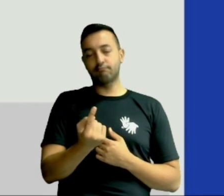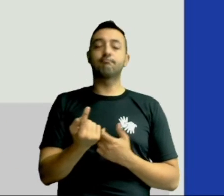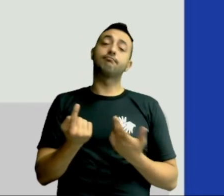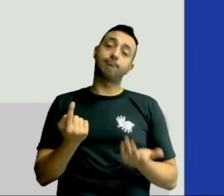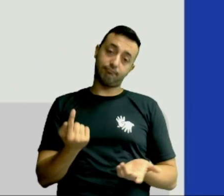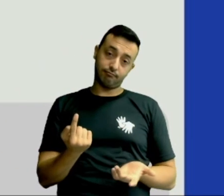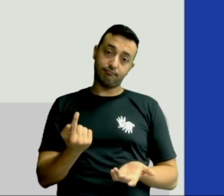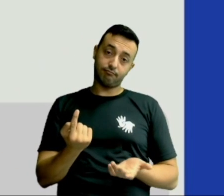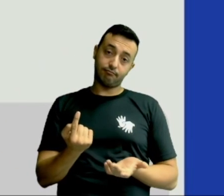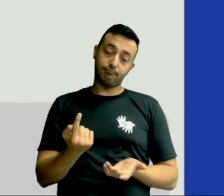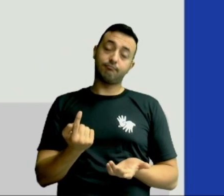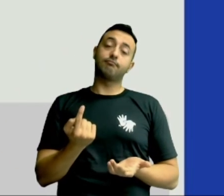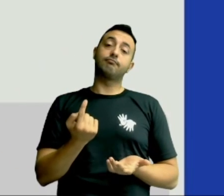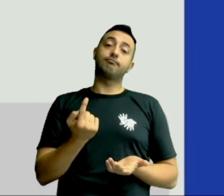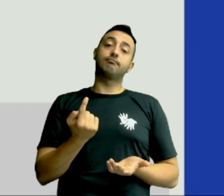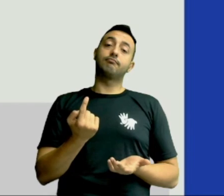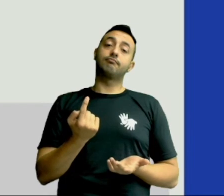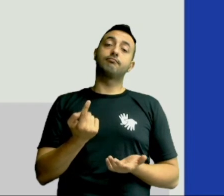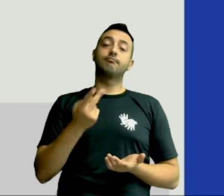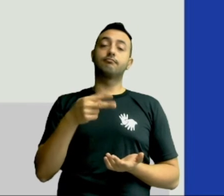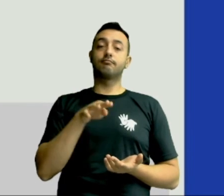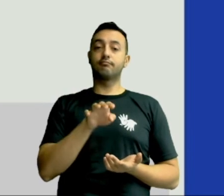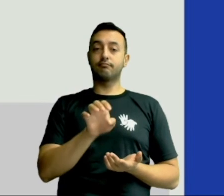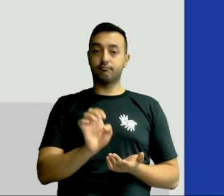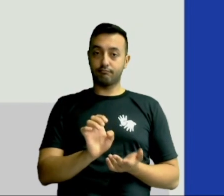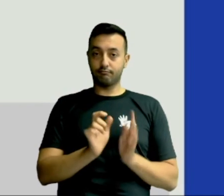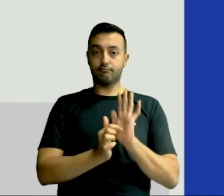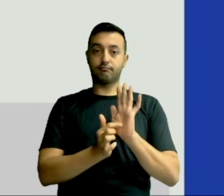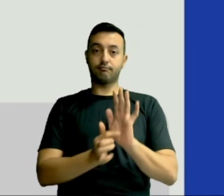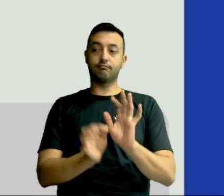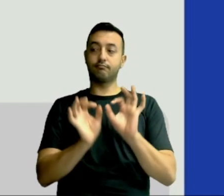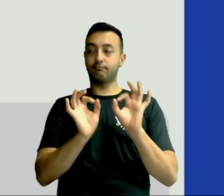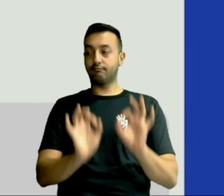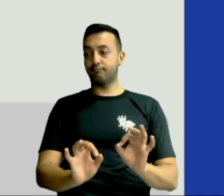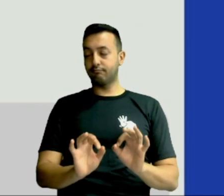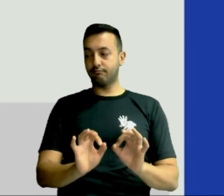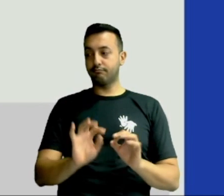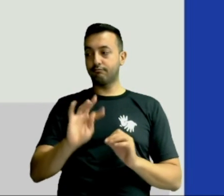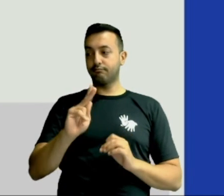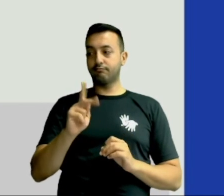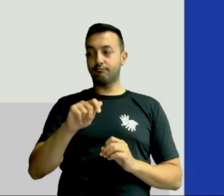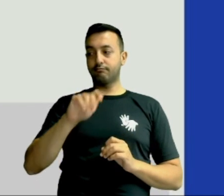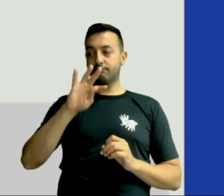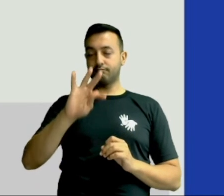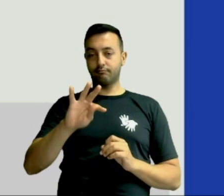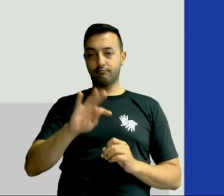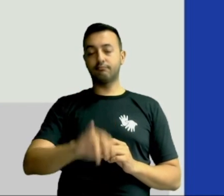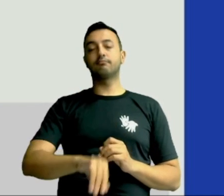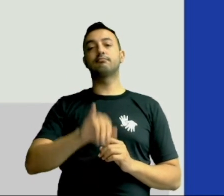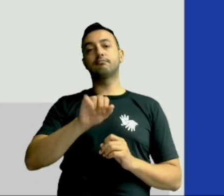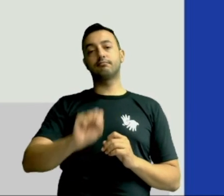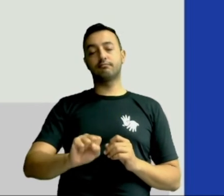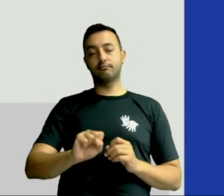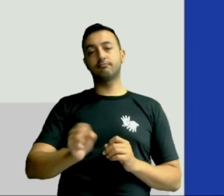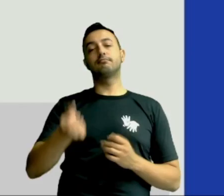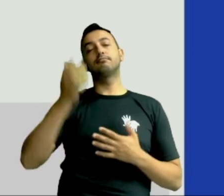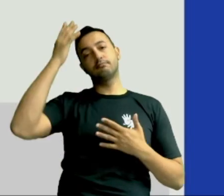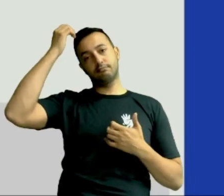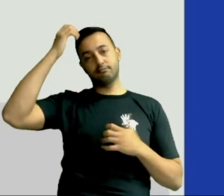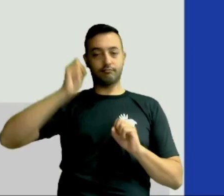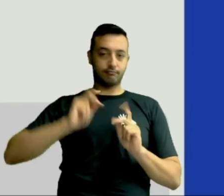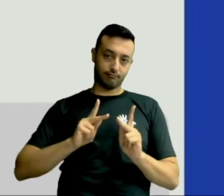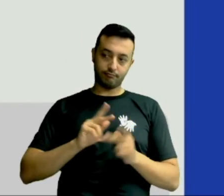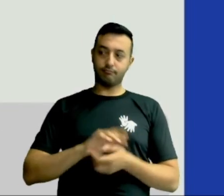estão simular então o pronome demonstrativo correto vai ser o that that is Among